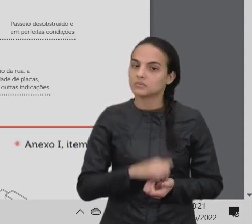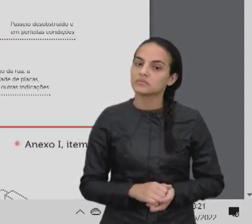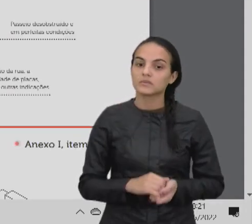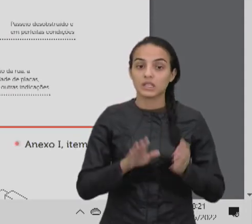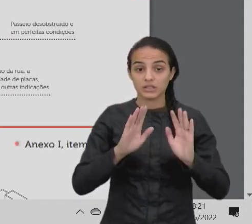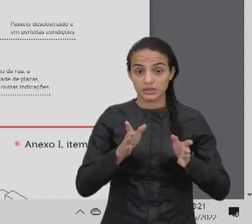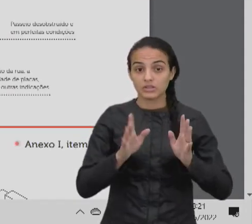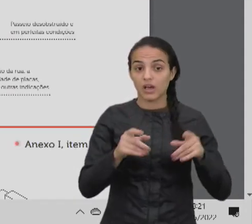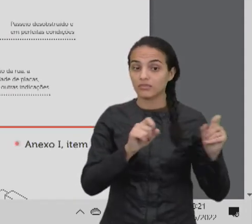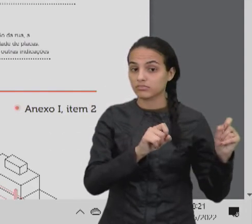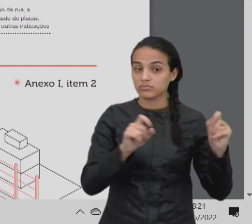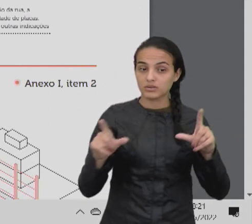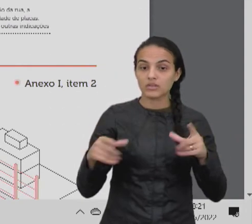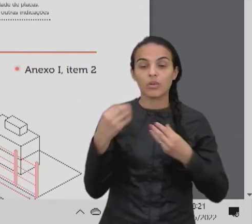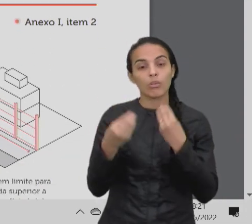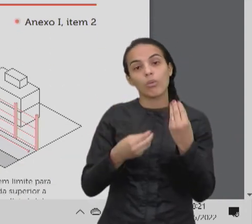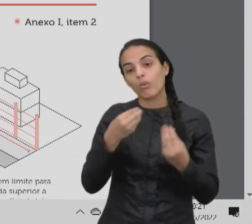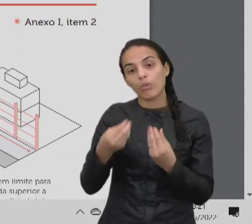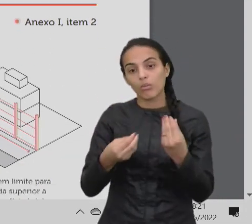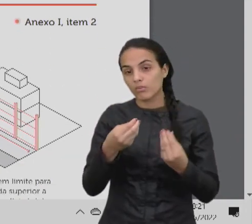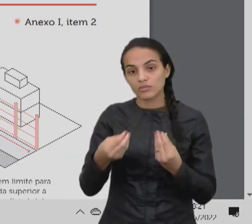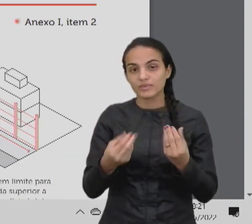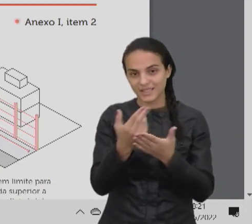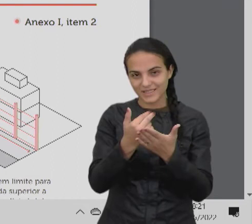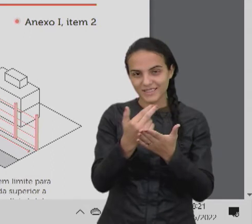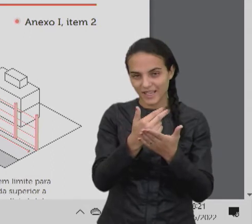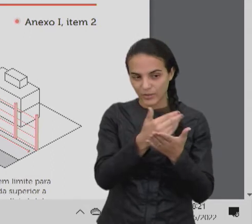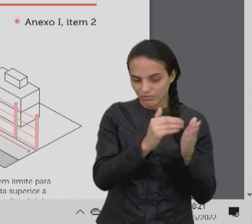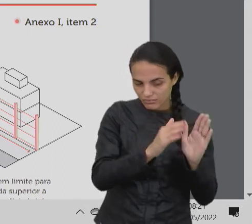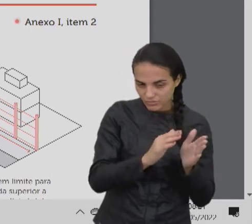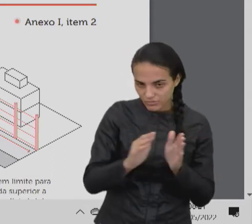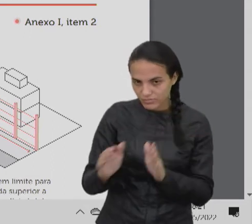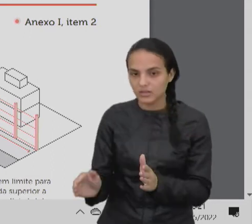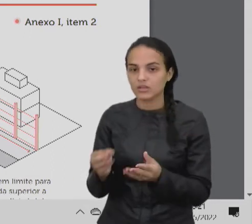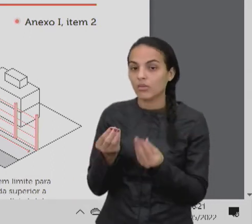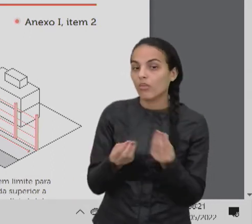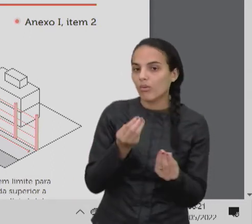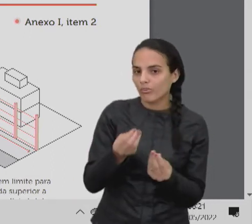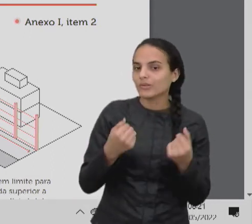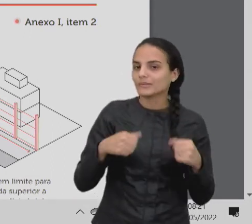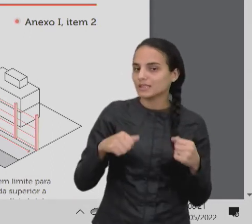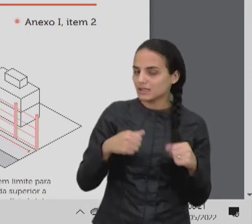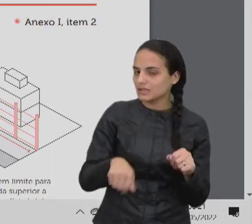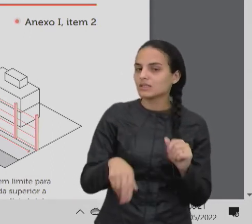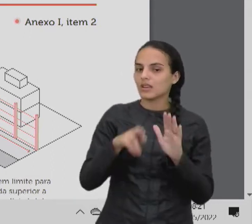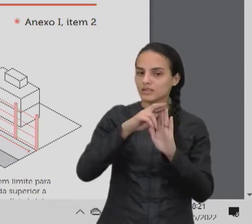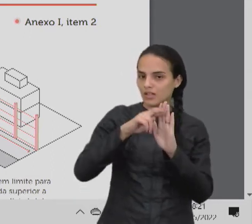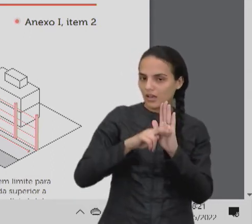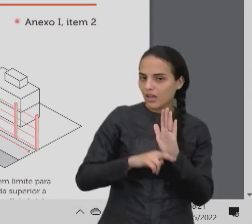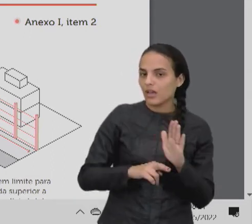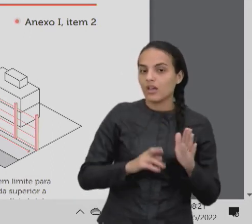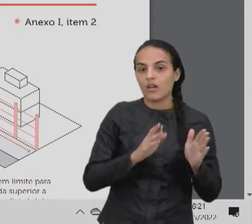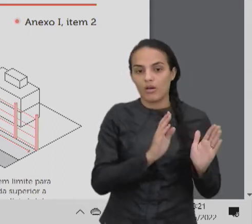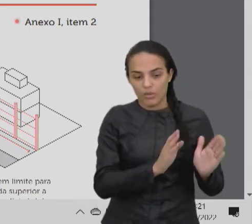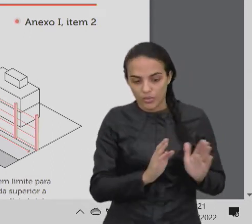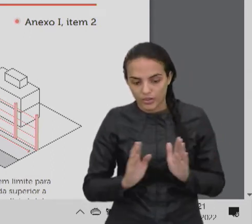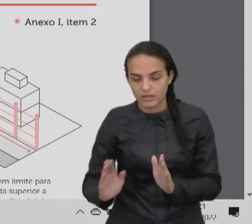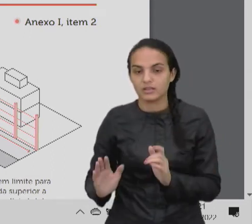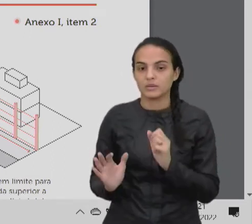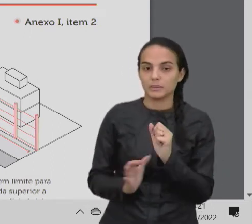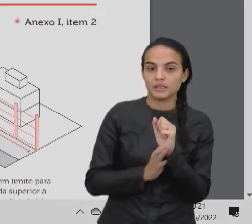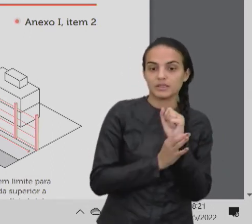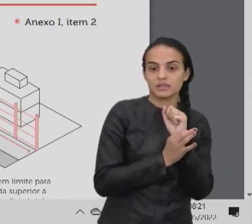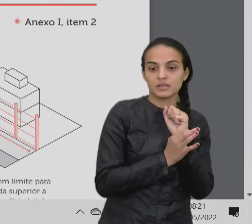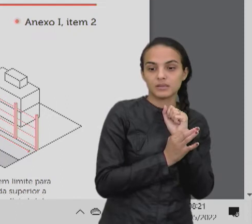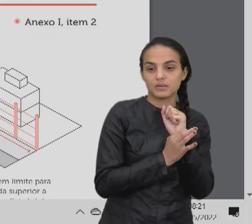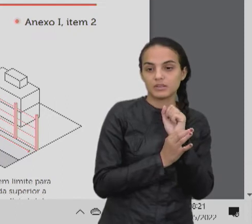já aparece como tem que ser o canteiro de obra, ó, os tapumes, tá? Tem que ter essa organização para segurança, o